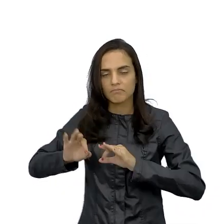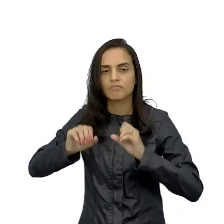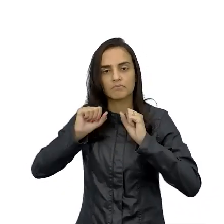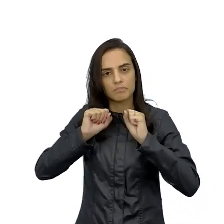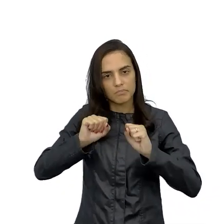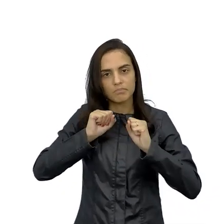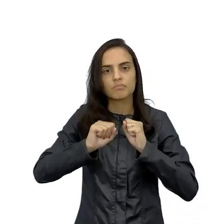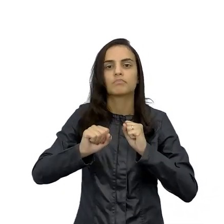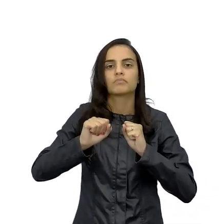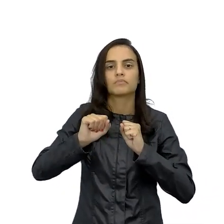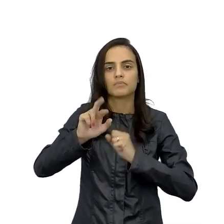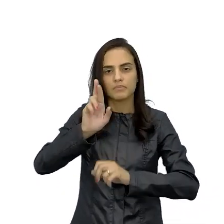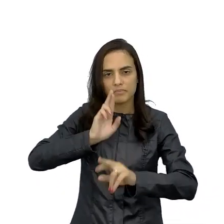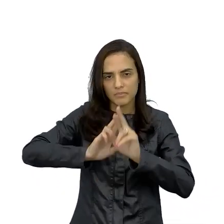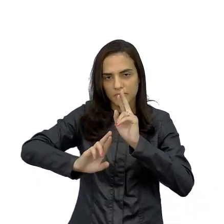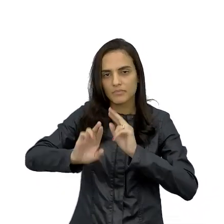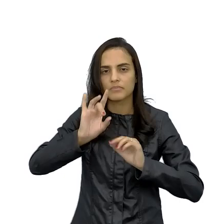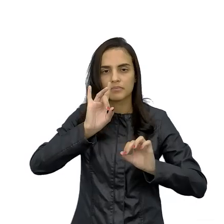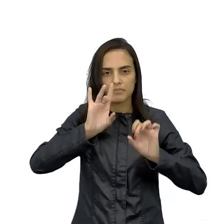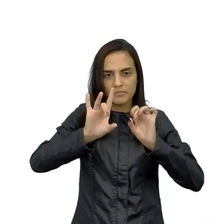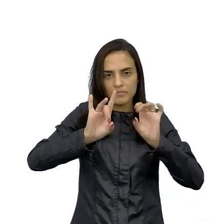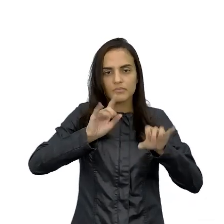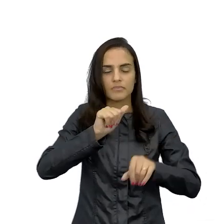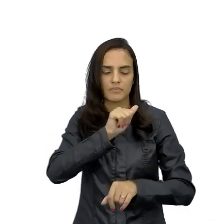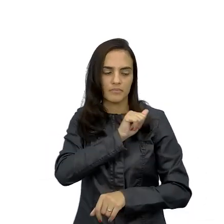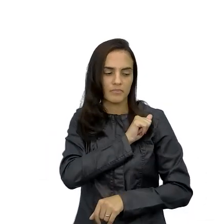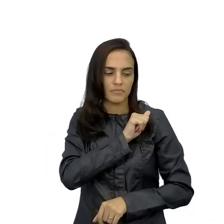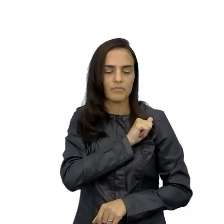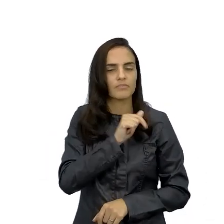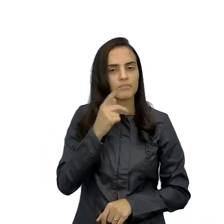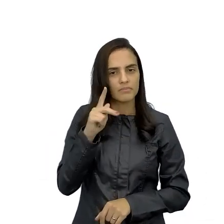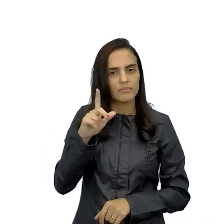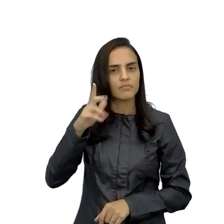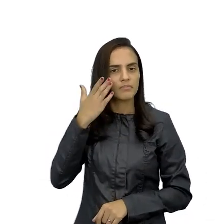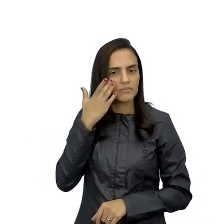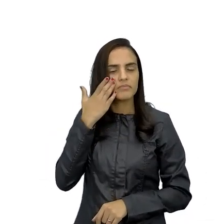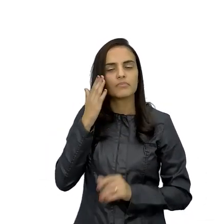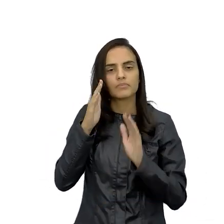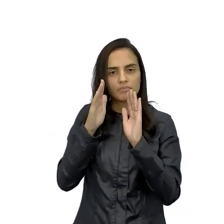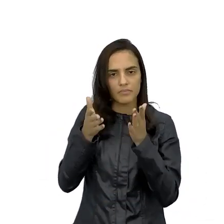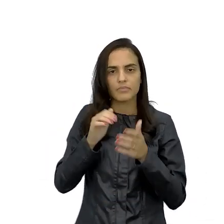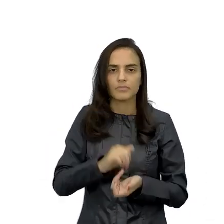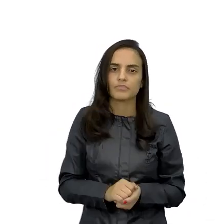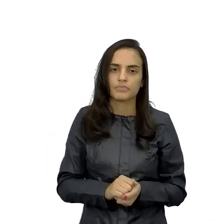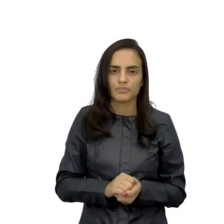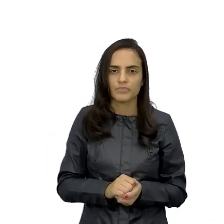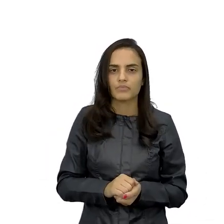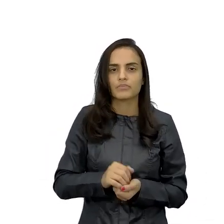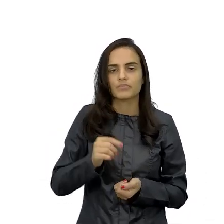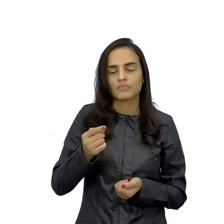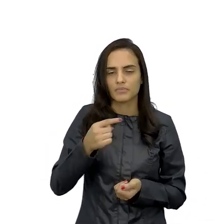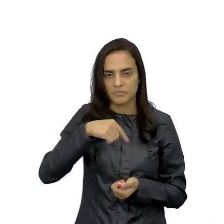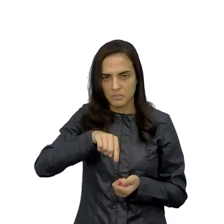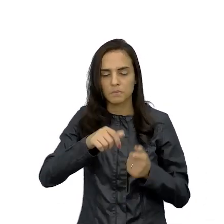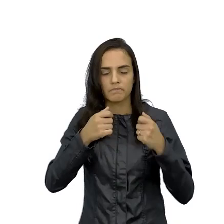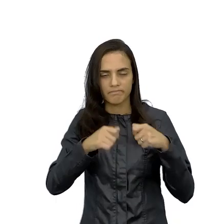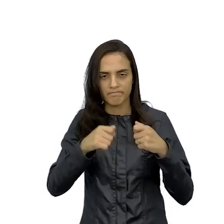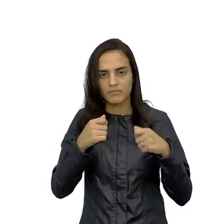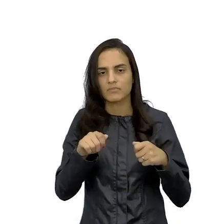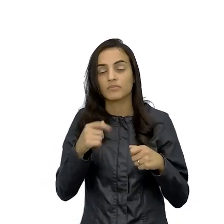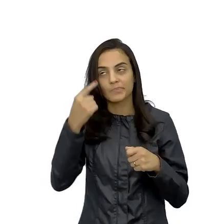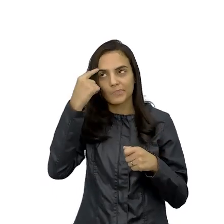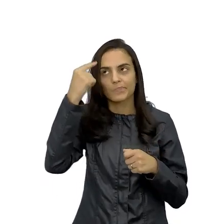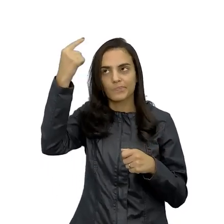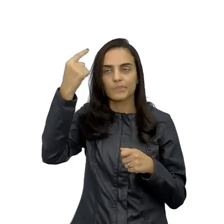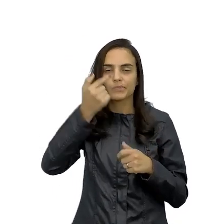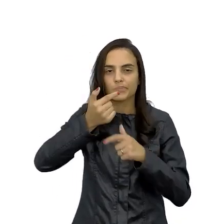ter resposta de cada um dos seus alunos, né? Do que eles realmente já sabem e daquilo que a gente ainda precisa, talvez,